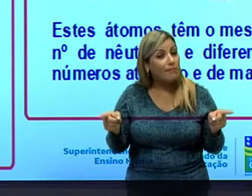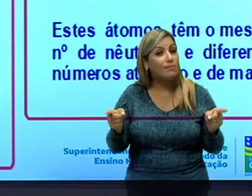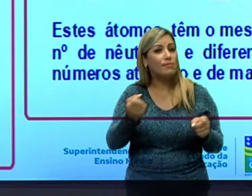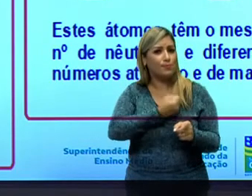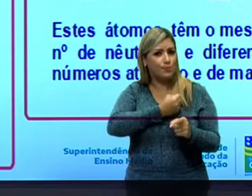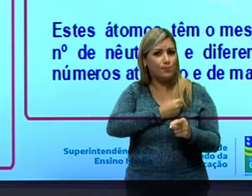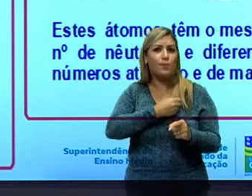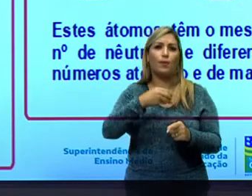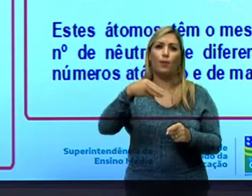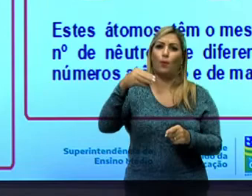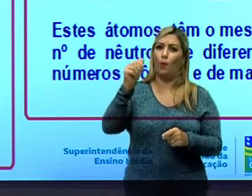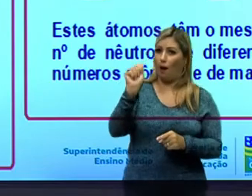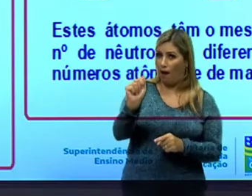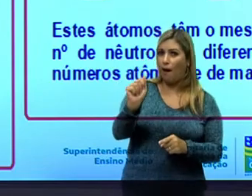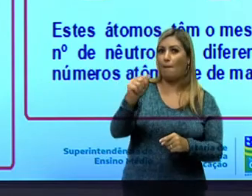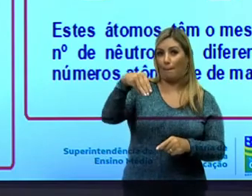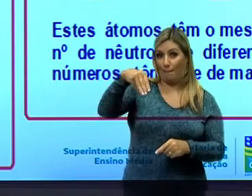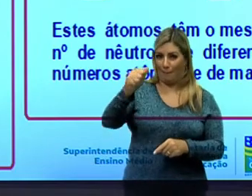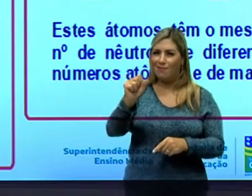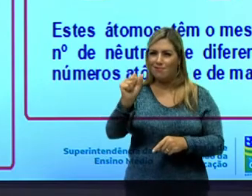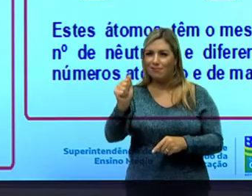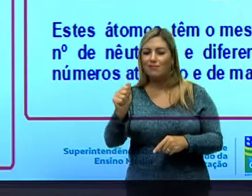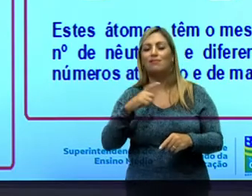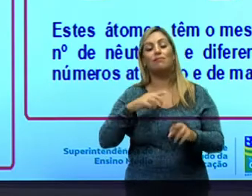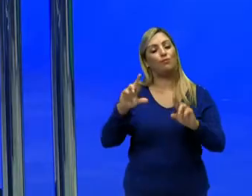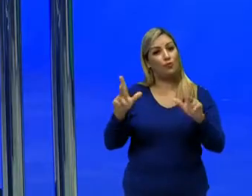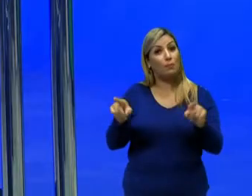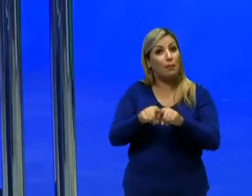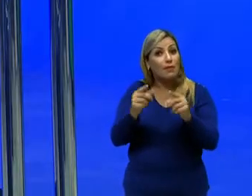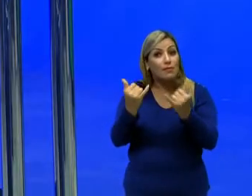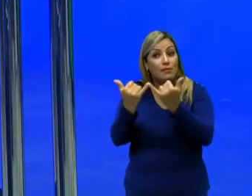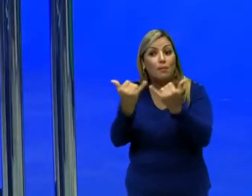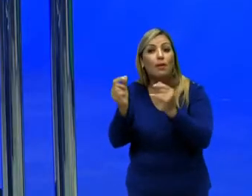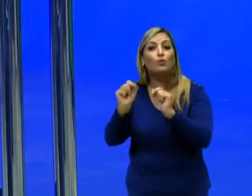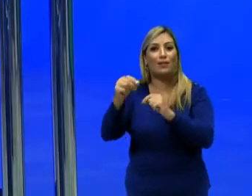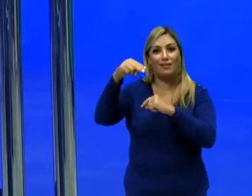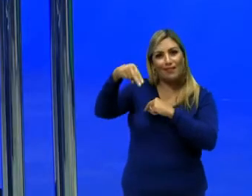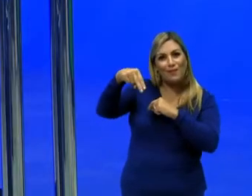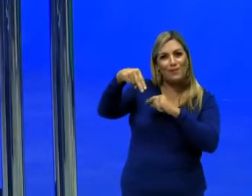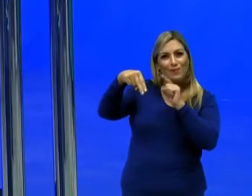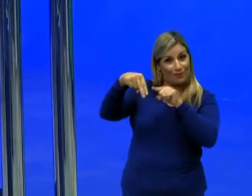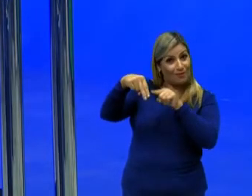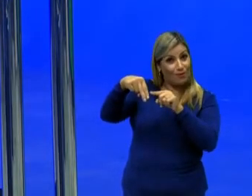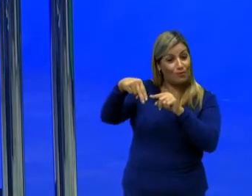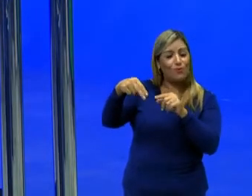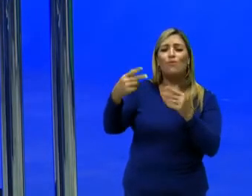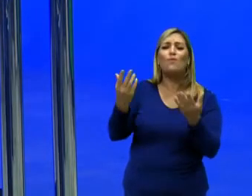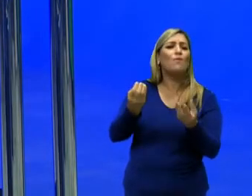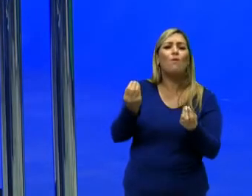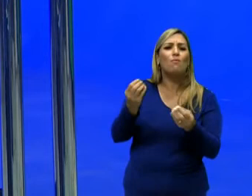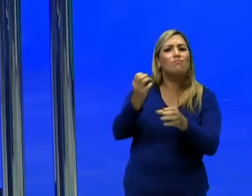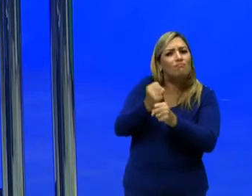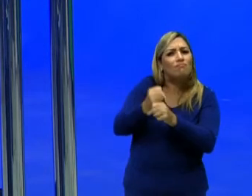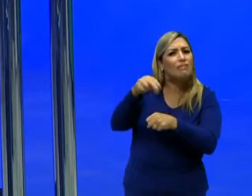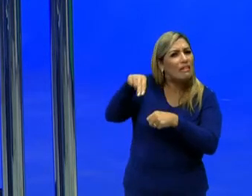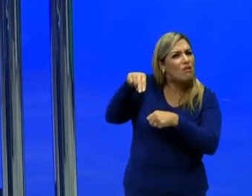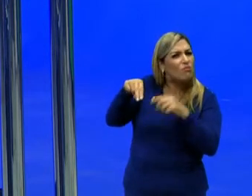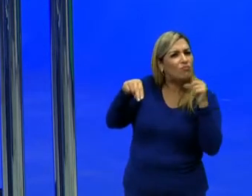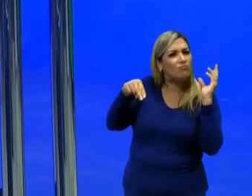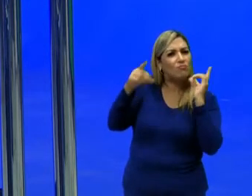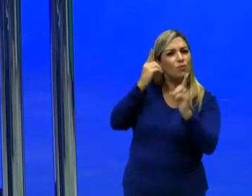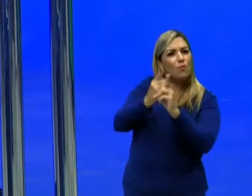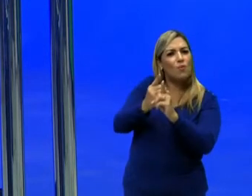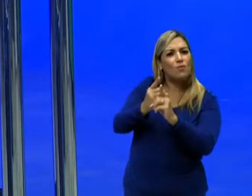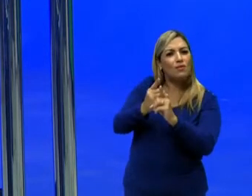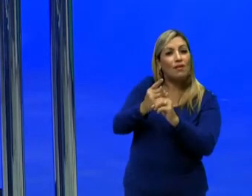número de massa também diferente mas que têm uma coisa em comum o número de neutros como é que cálculo neutros mesmo a